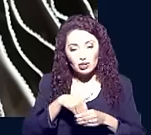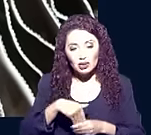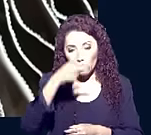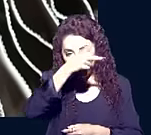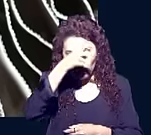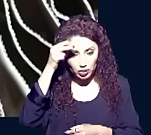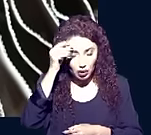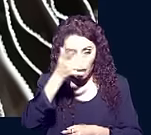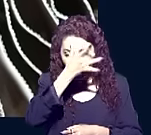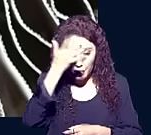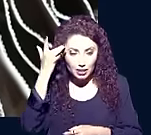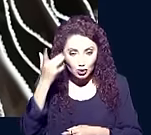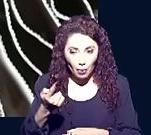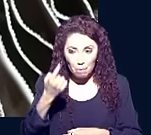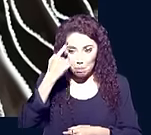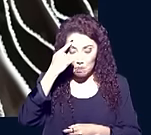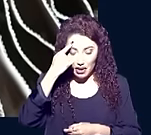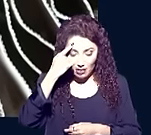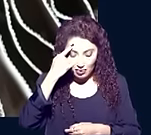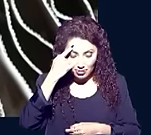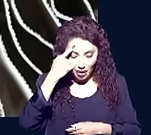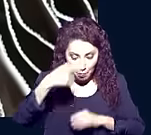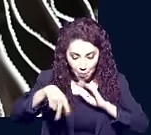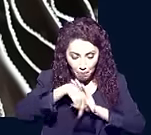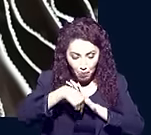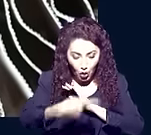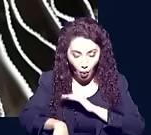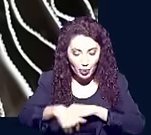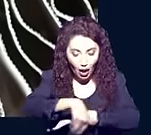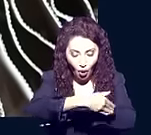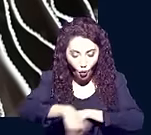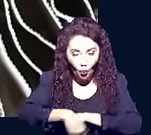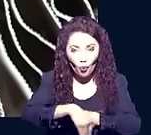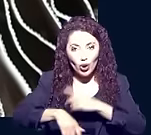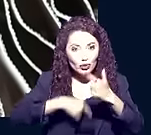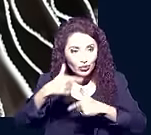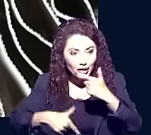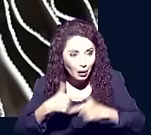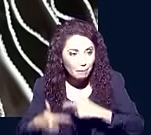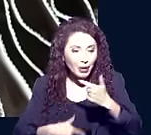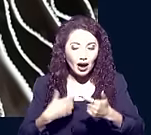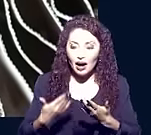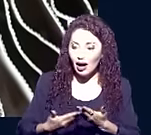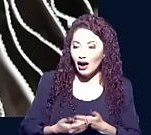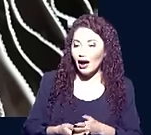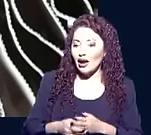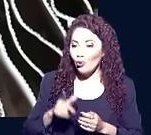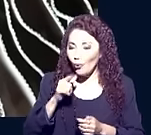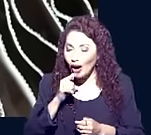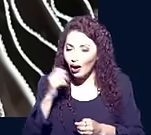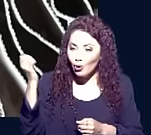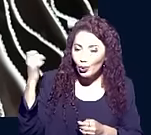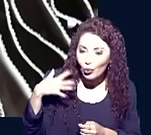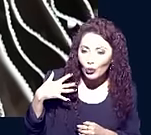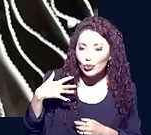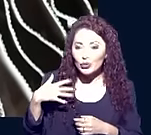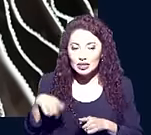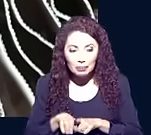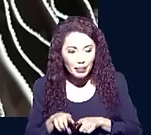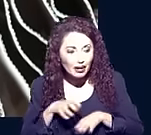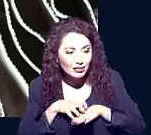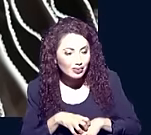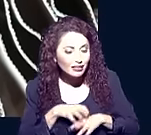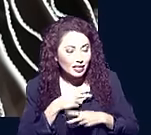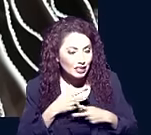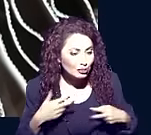eleitor pensa na sua rua na sua vida no seu emprego no no seu saneamento no seu transporte ela tende a ser uma eleição mais